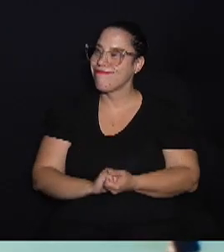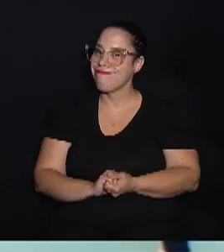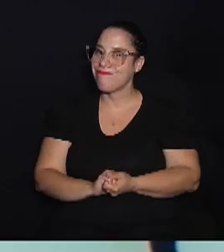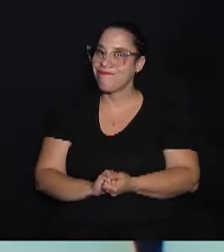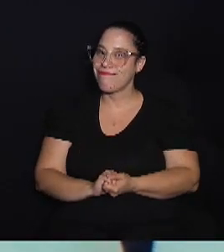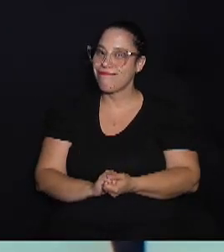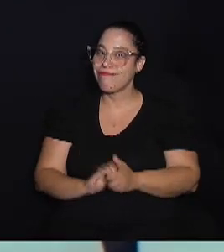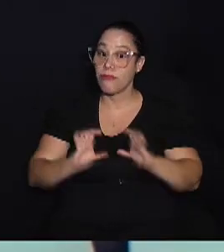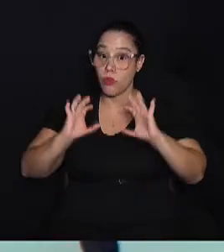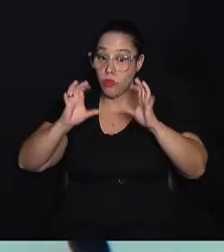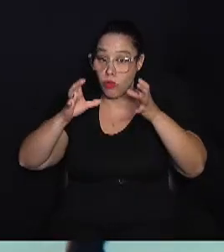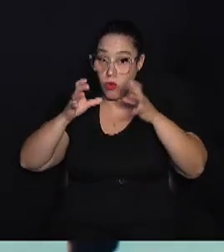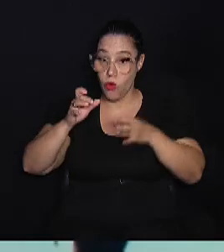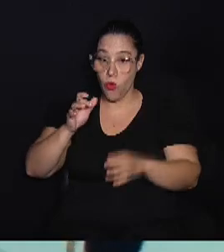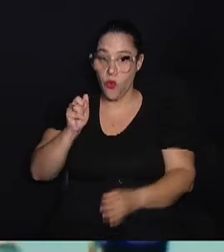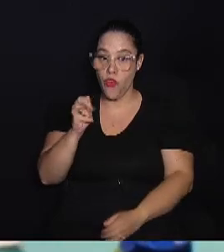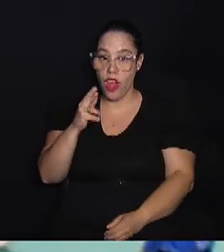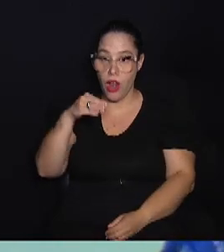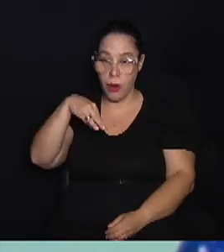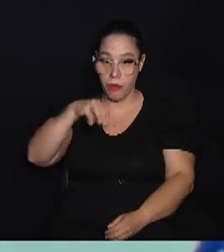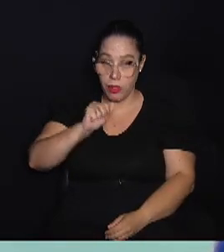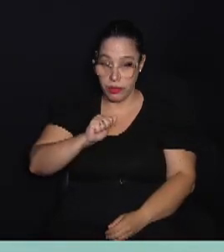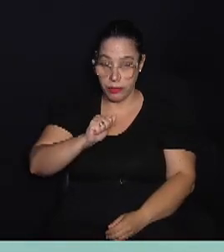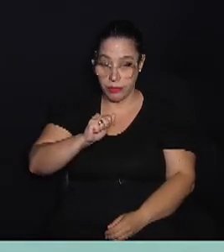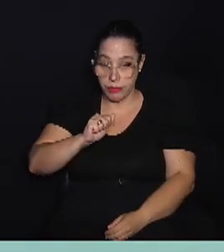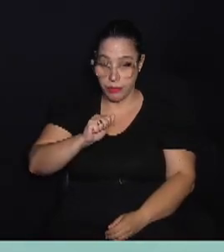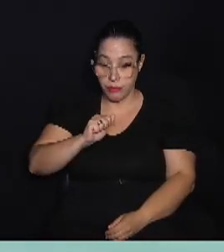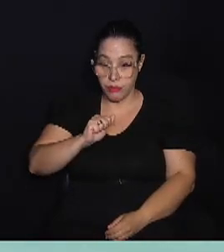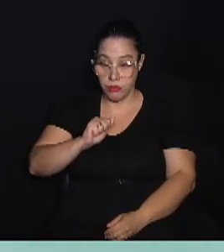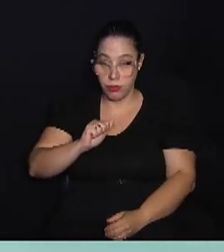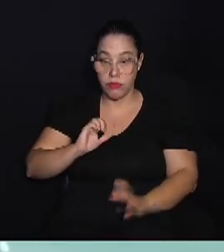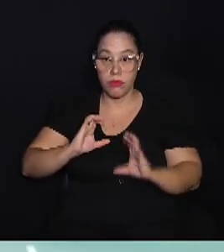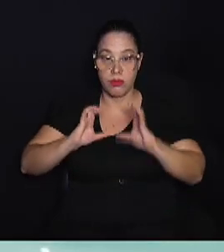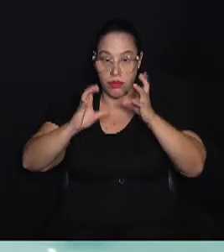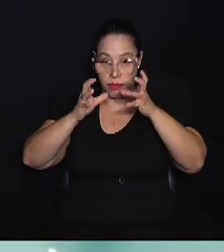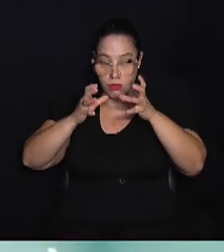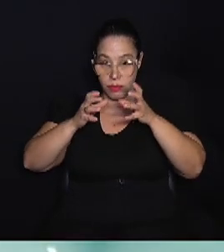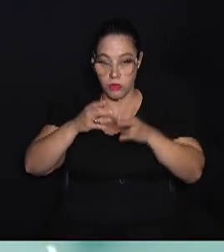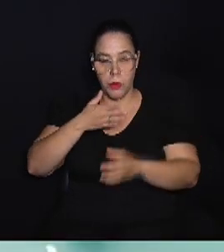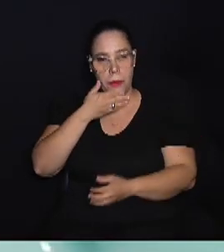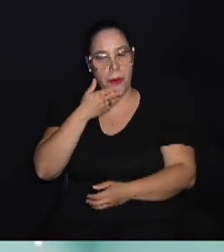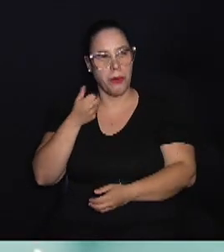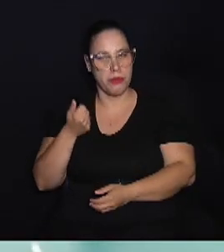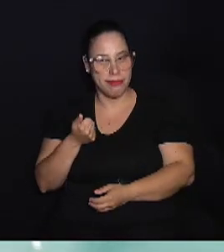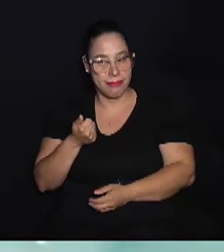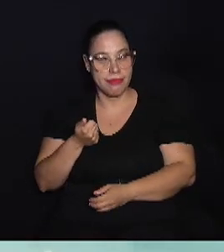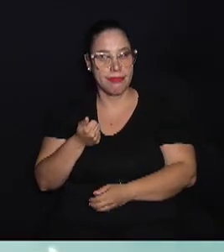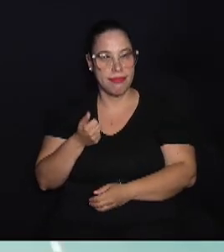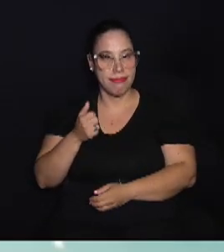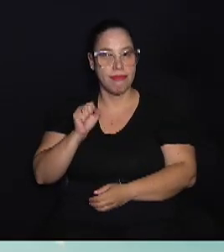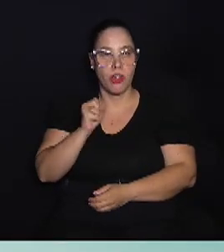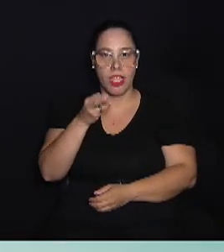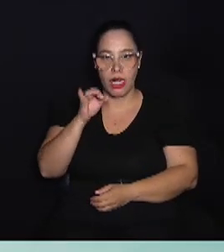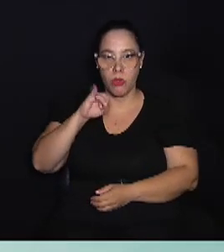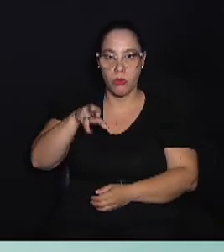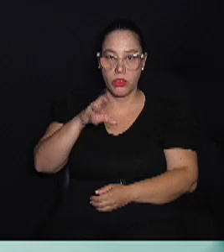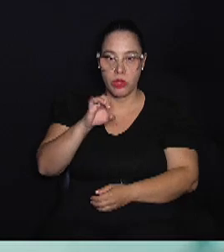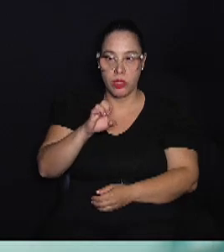Jogando na Arena Farmaconde, em São José dos Campos, o time campineiro levou a melhor sobre a equipe do São José